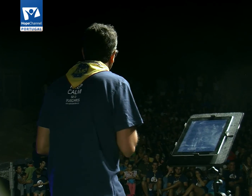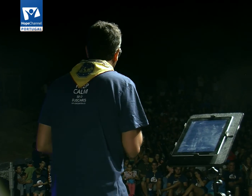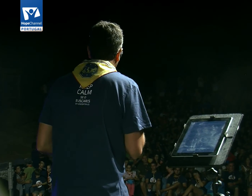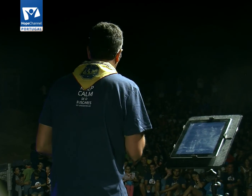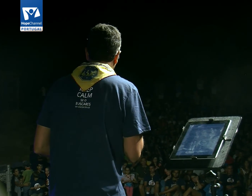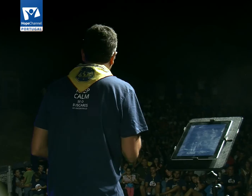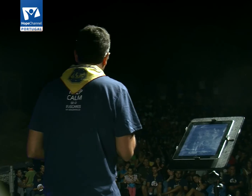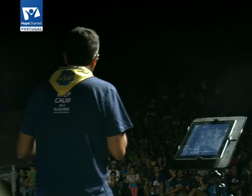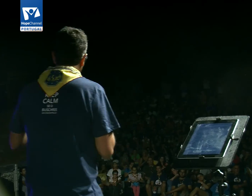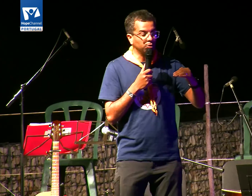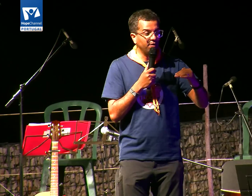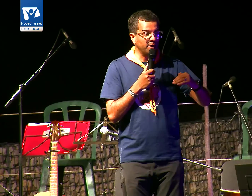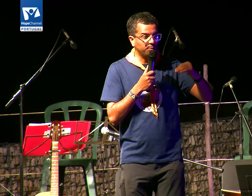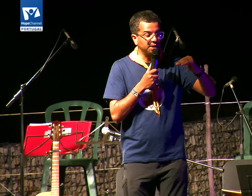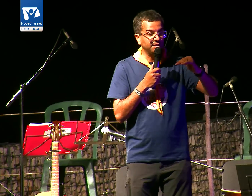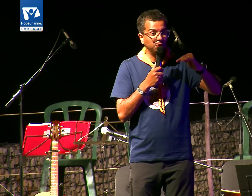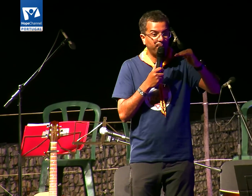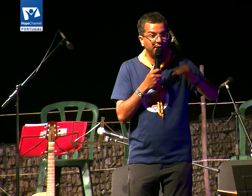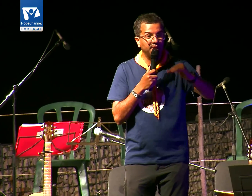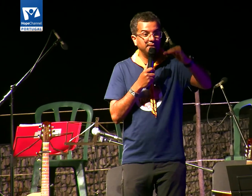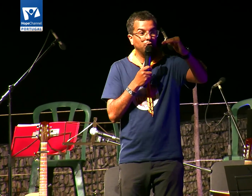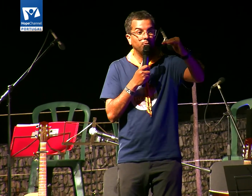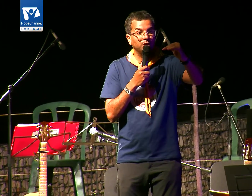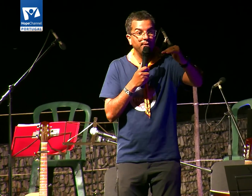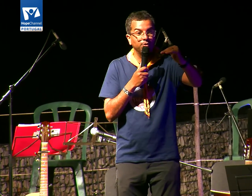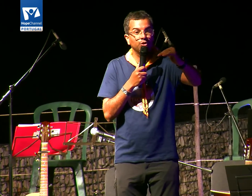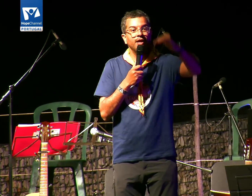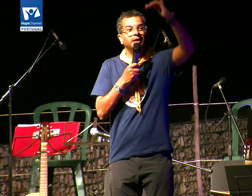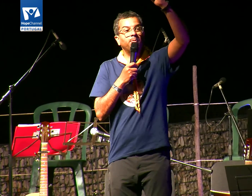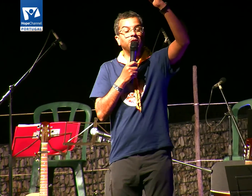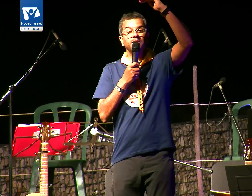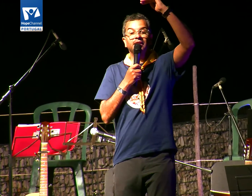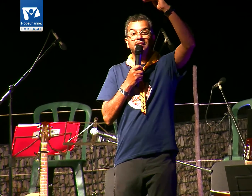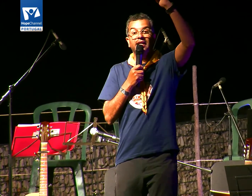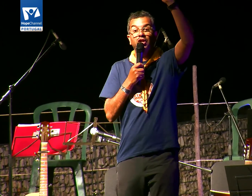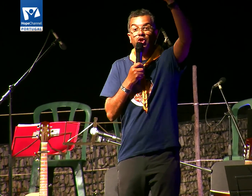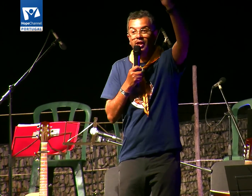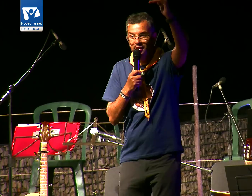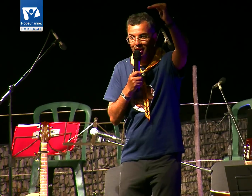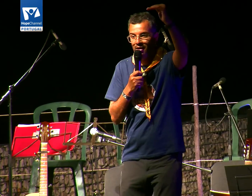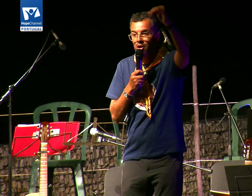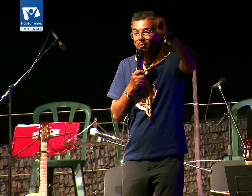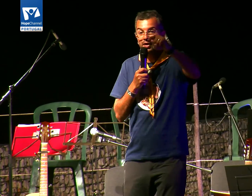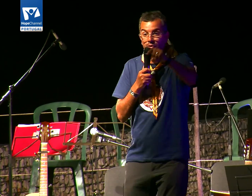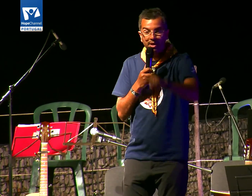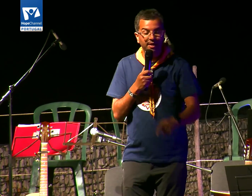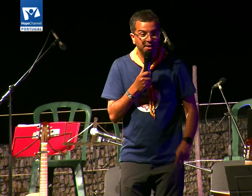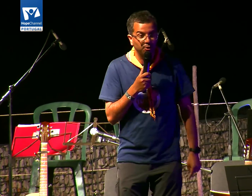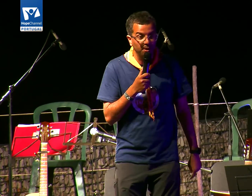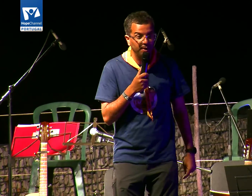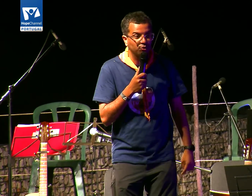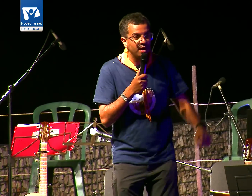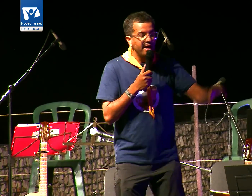banho e o que é que significa o cultivo o cultivo é repetição de práticas e de comportamentos até podermos alcançar a excelência como